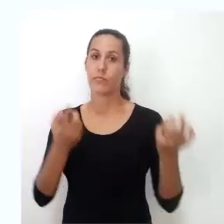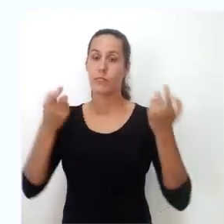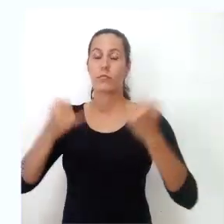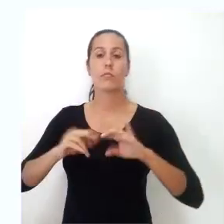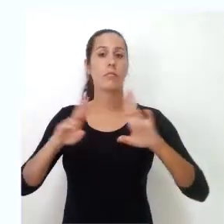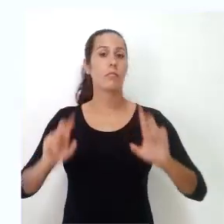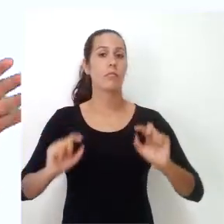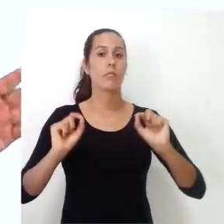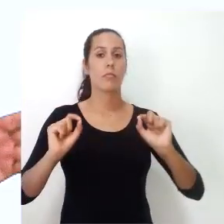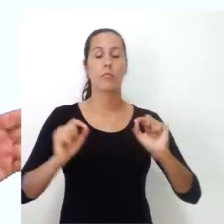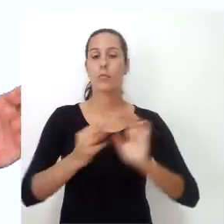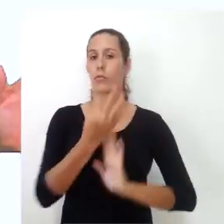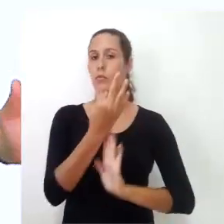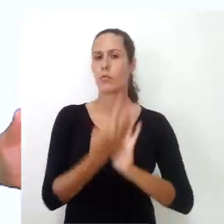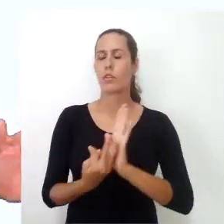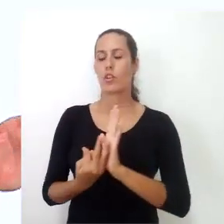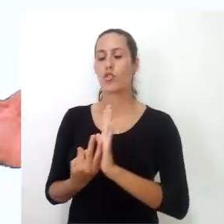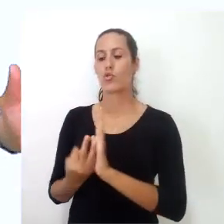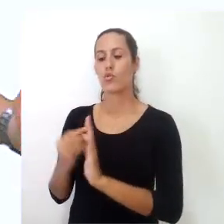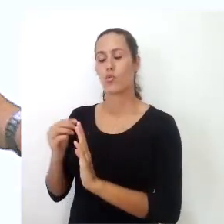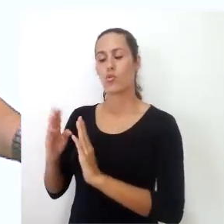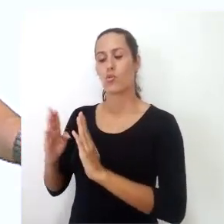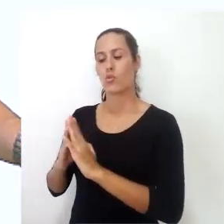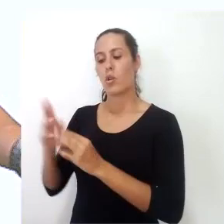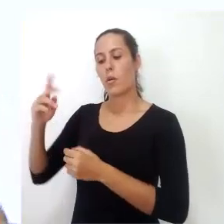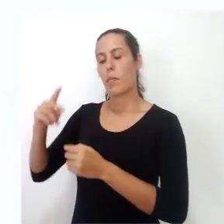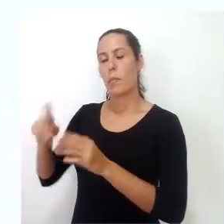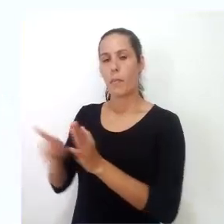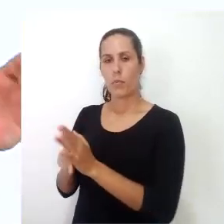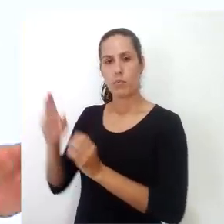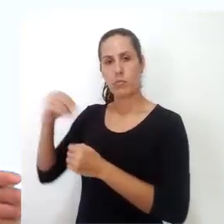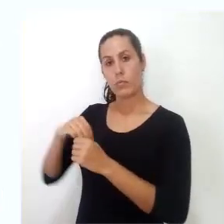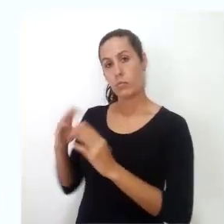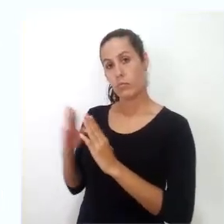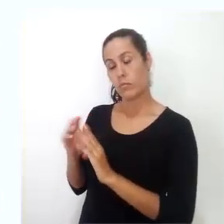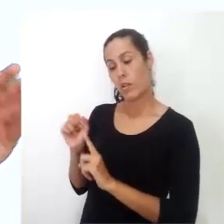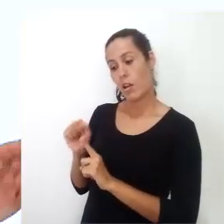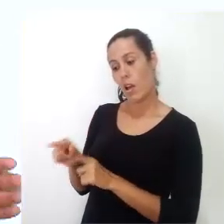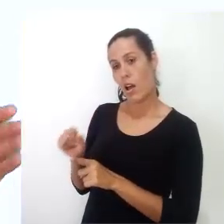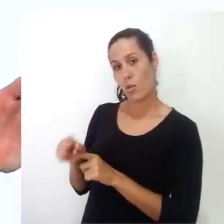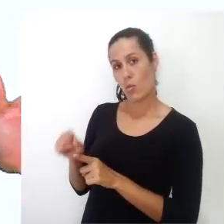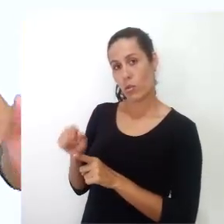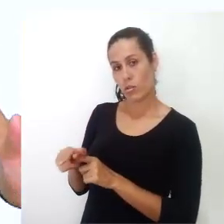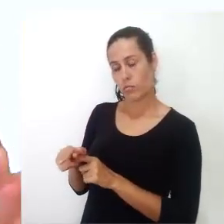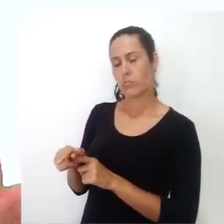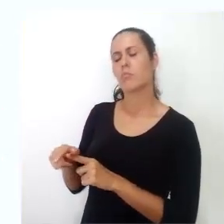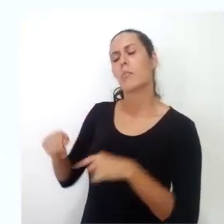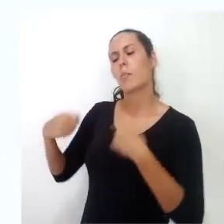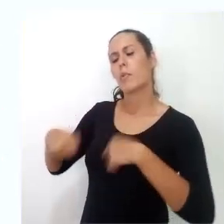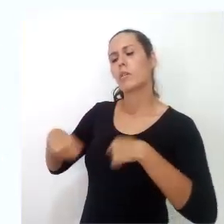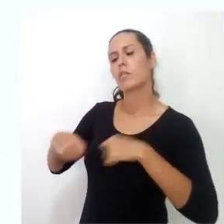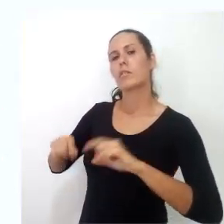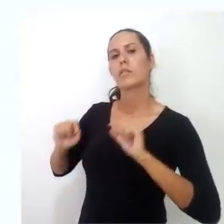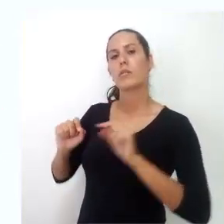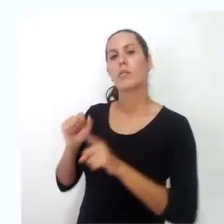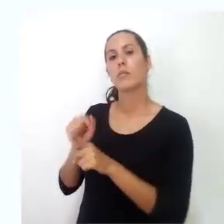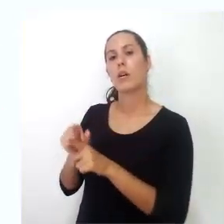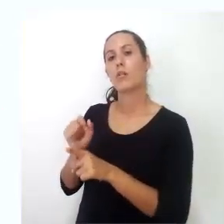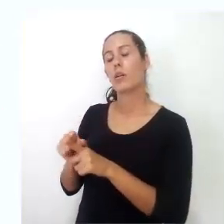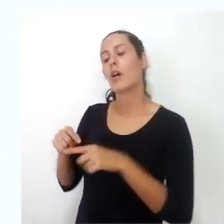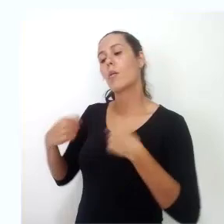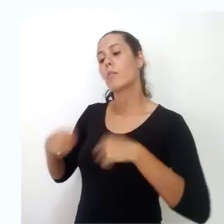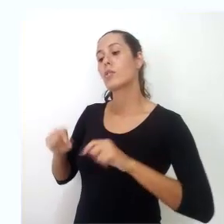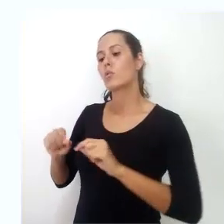o seguinte: se você trata um texto sobre um aluguel, tem que tratar sobre aquele imóvel e não fugir do